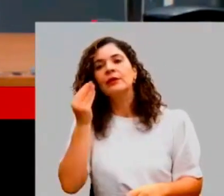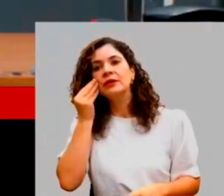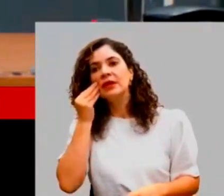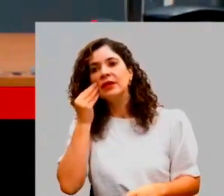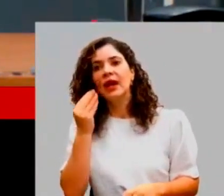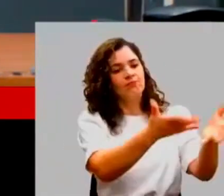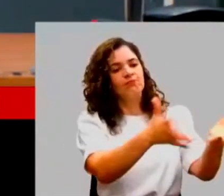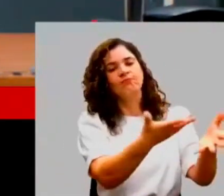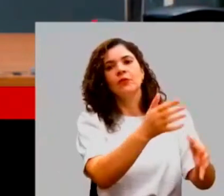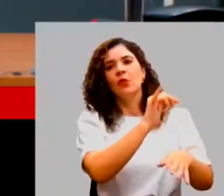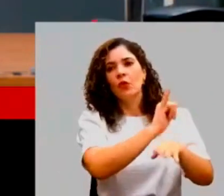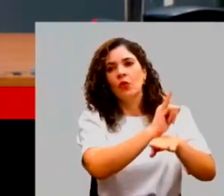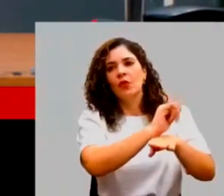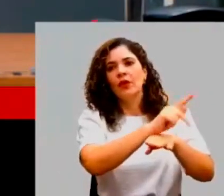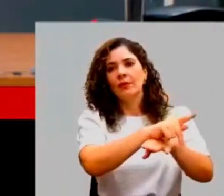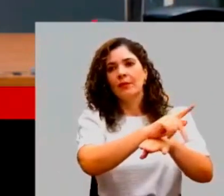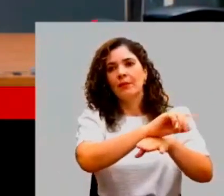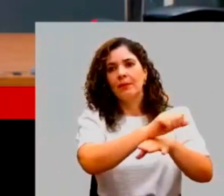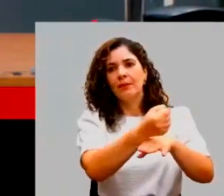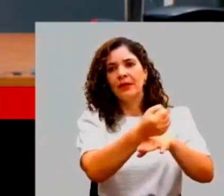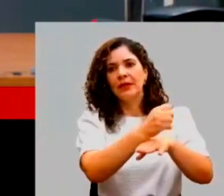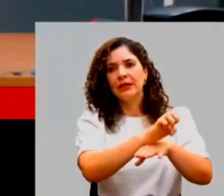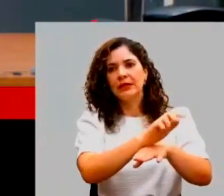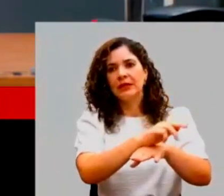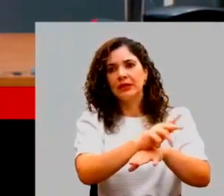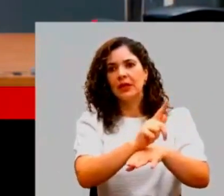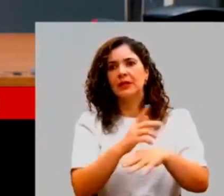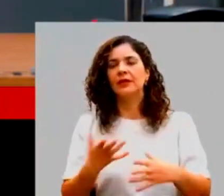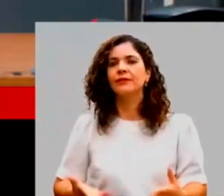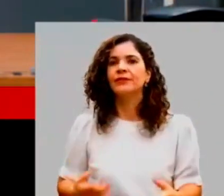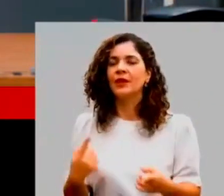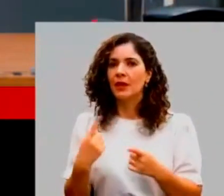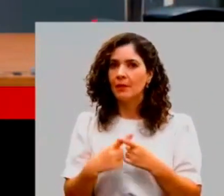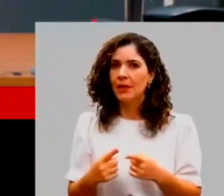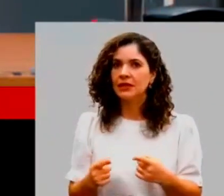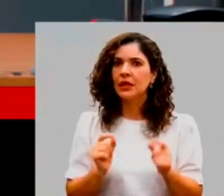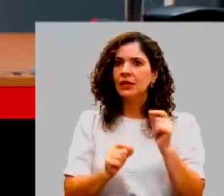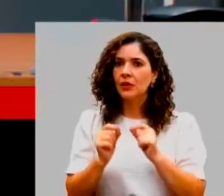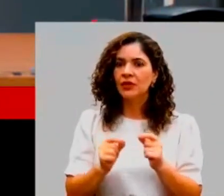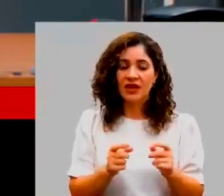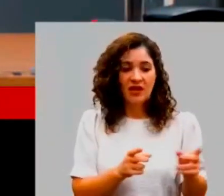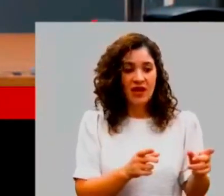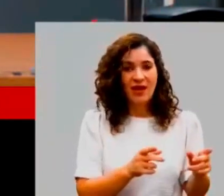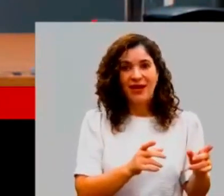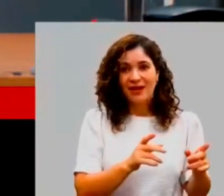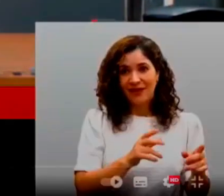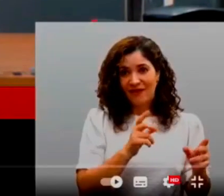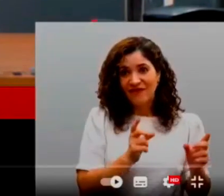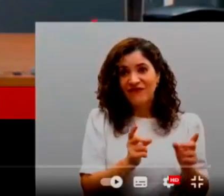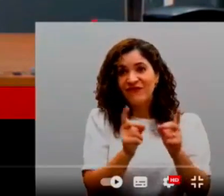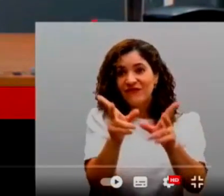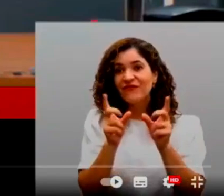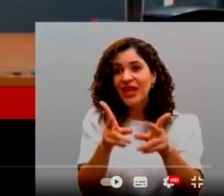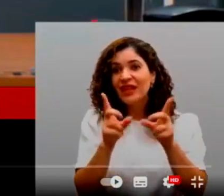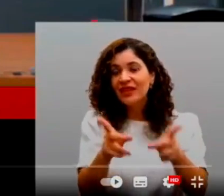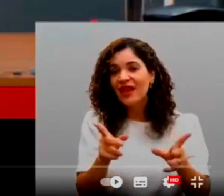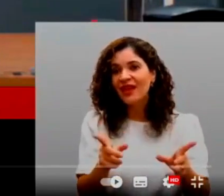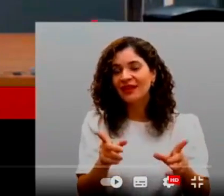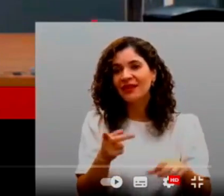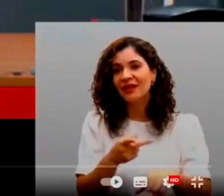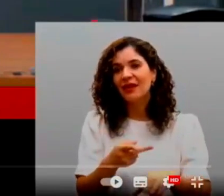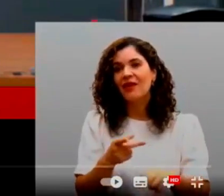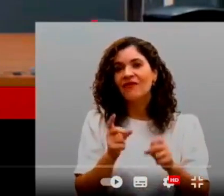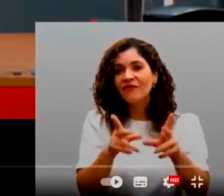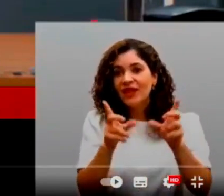170 milhões Então por que que além do aporte de recursos ele quer vender o patrimônio ele quer Eh fazer essa